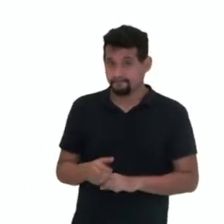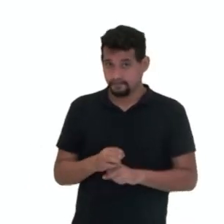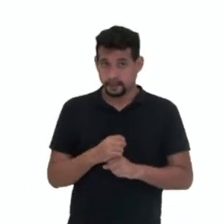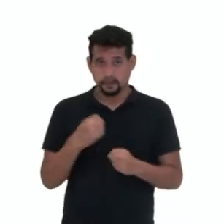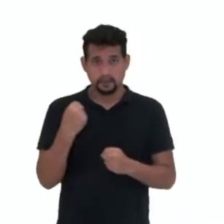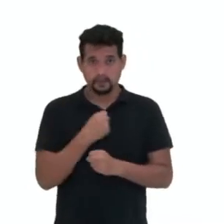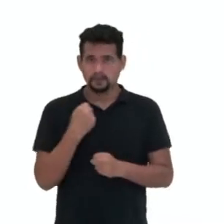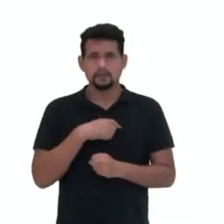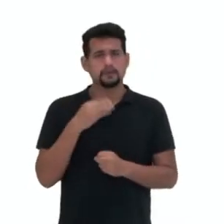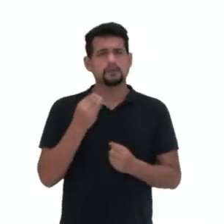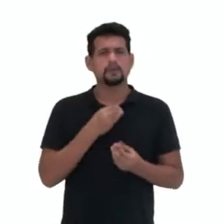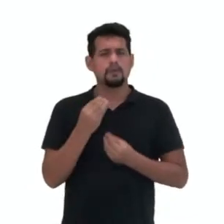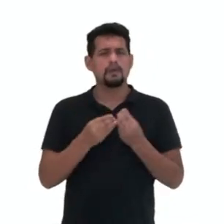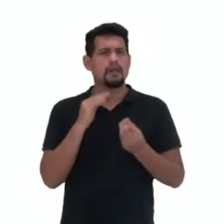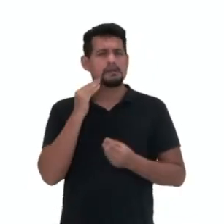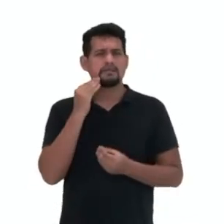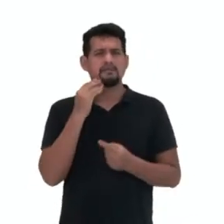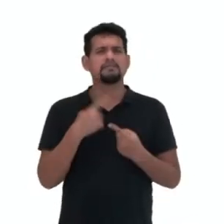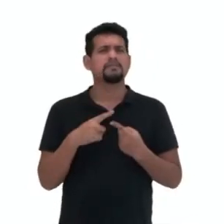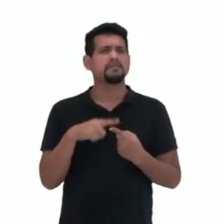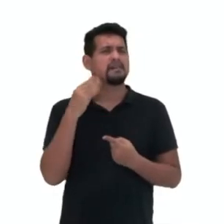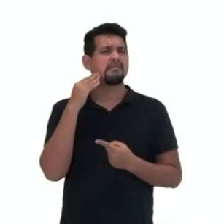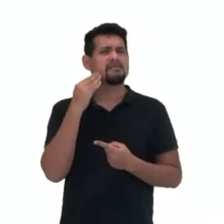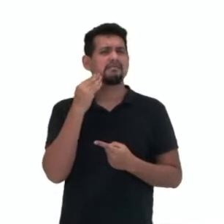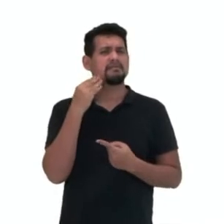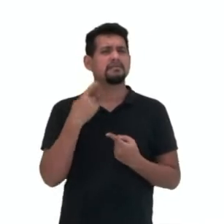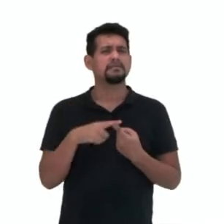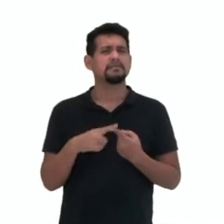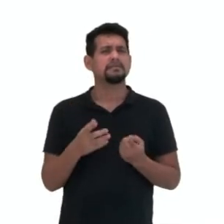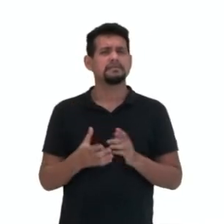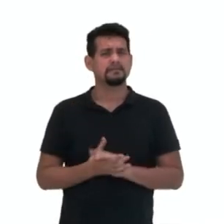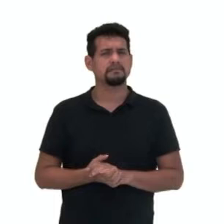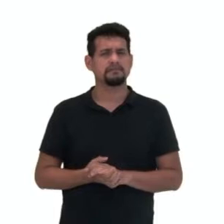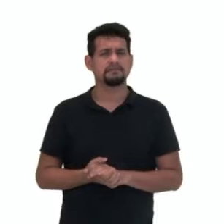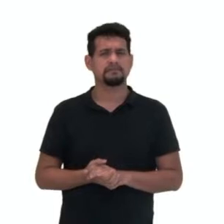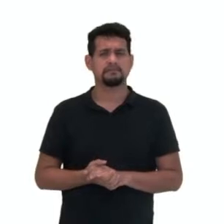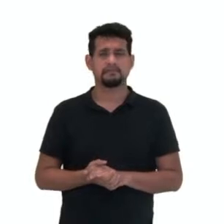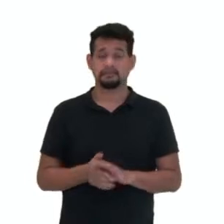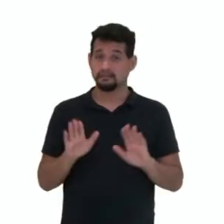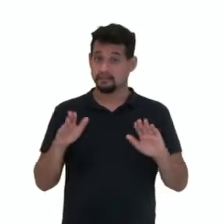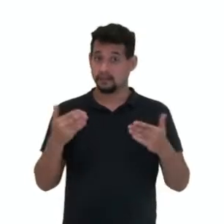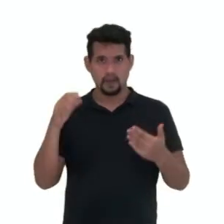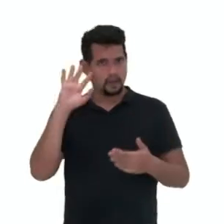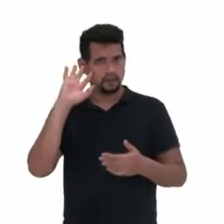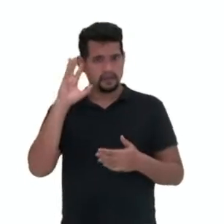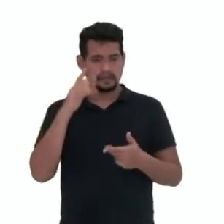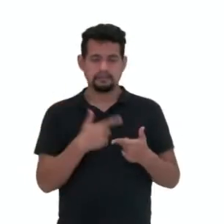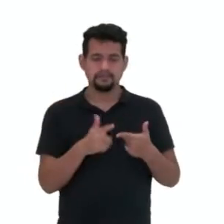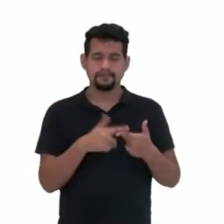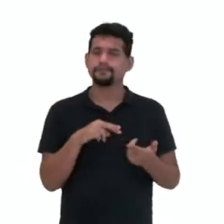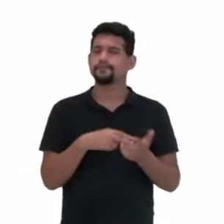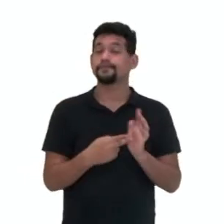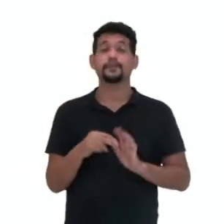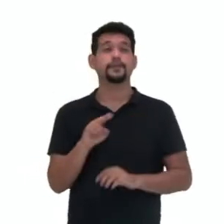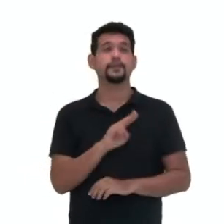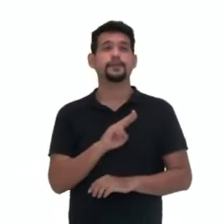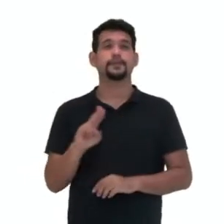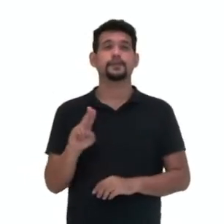lutador, como está deformada. Vamos descobrir o porquê que isso acontece. O que causa o problema é uma condição